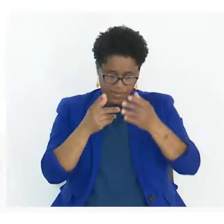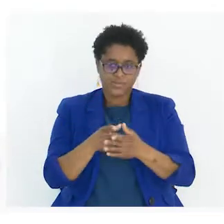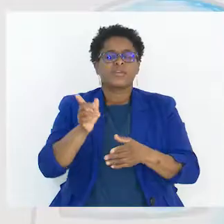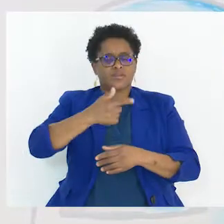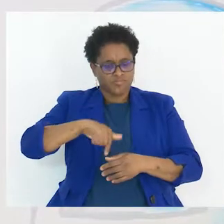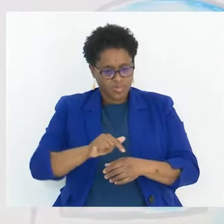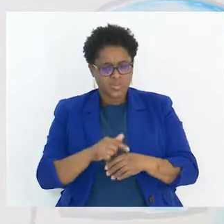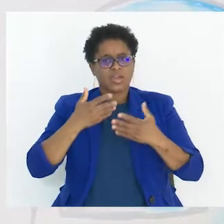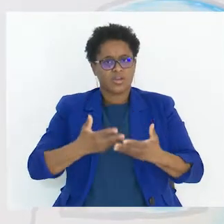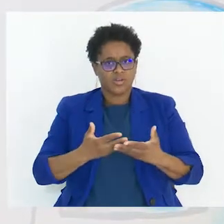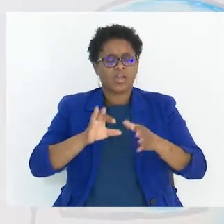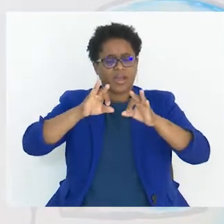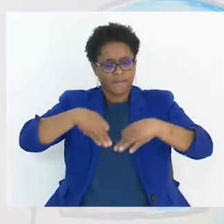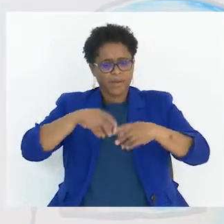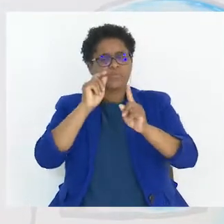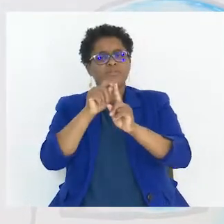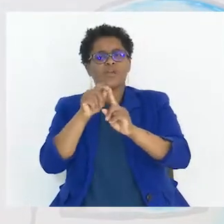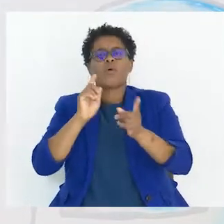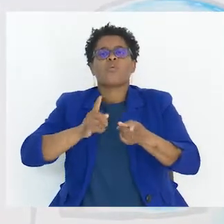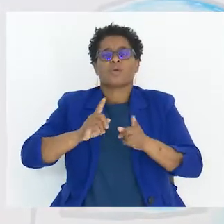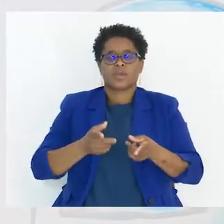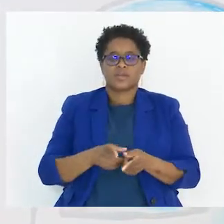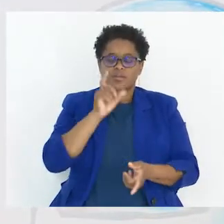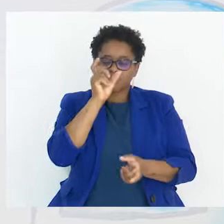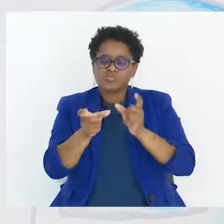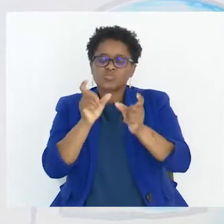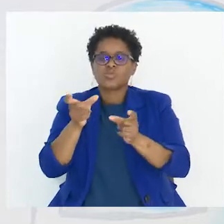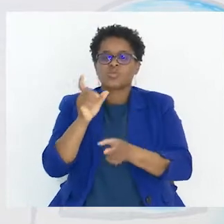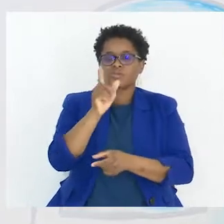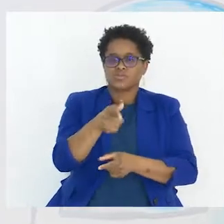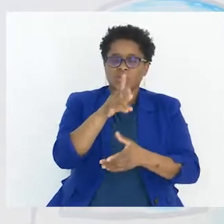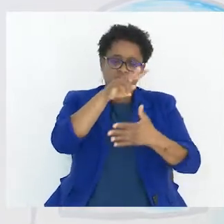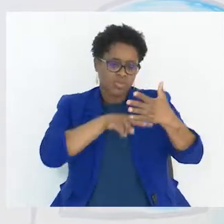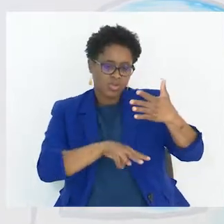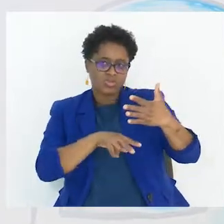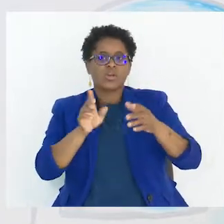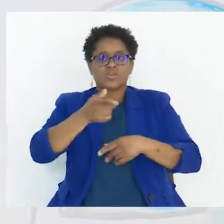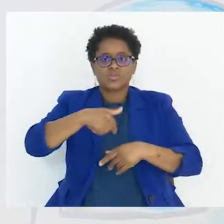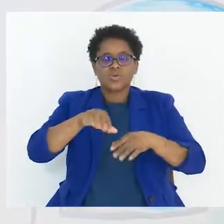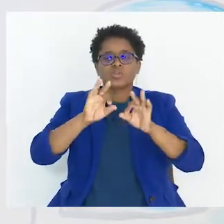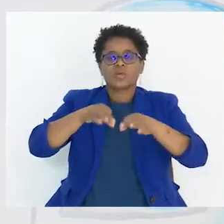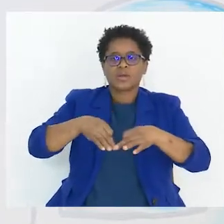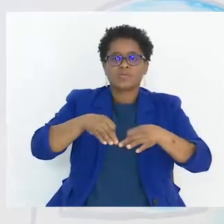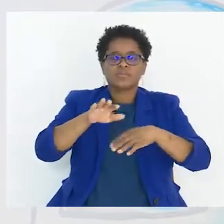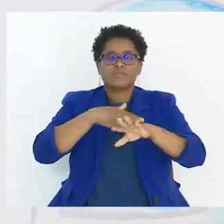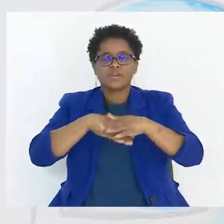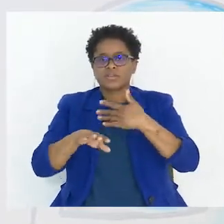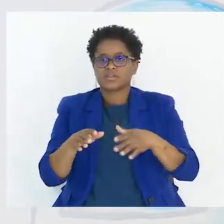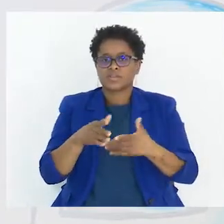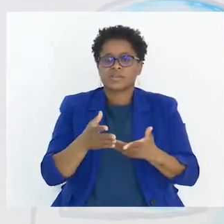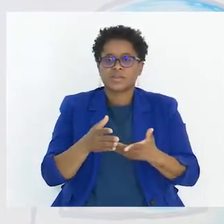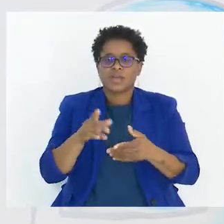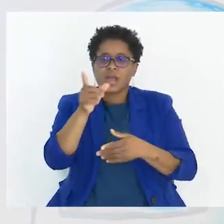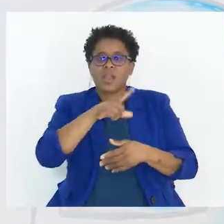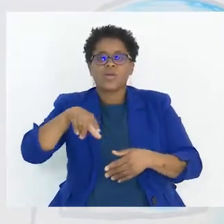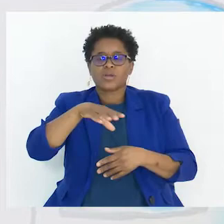Vejam. Nós agora acabamos de identificar o quê? Personagens do texto. Nós acabamos de fazer a localização da